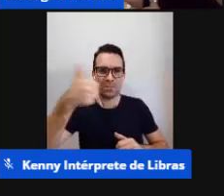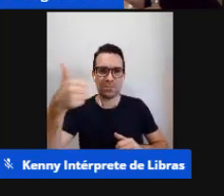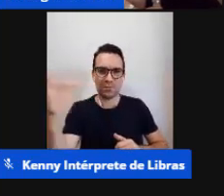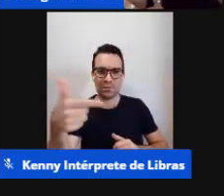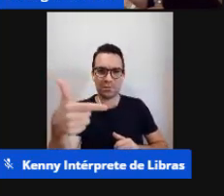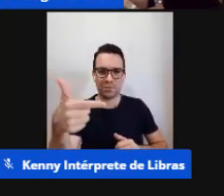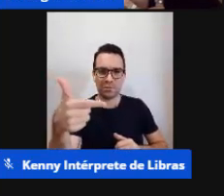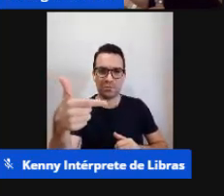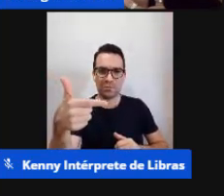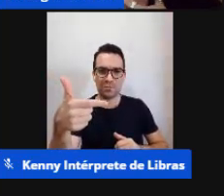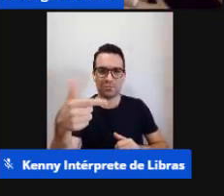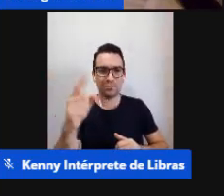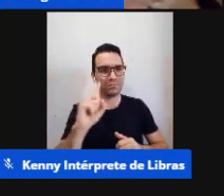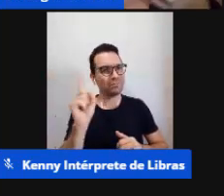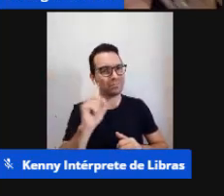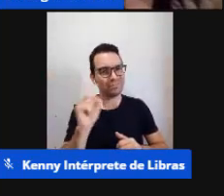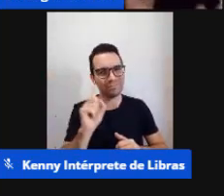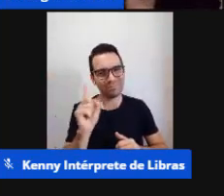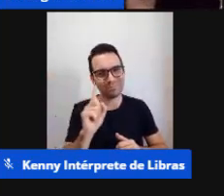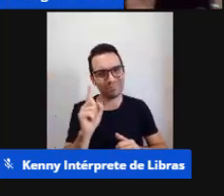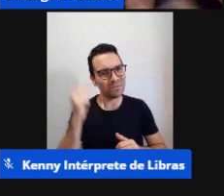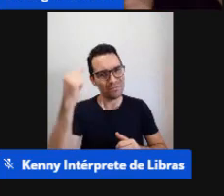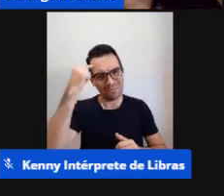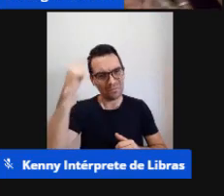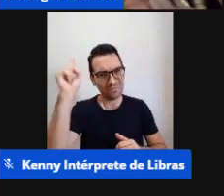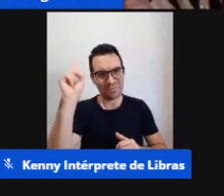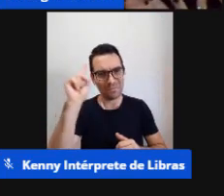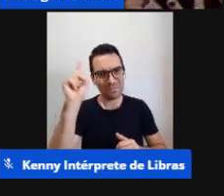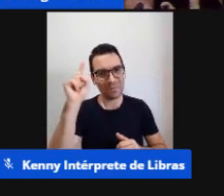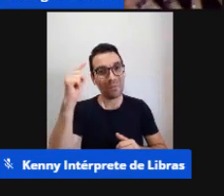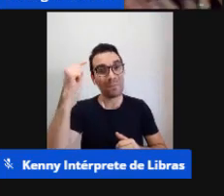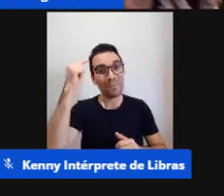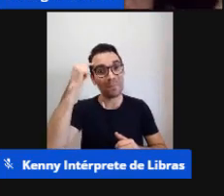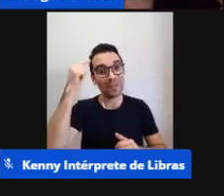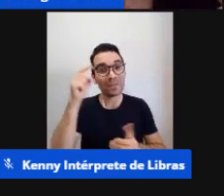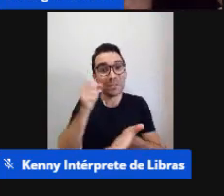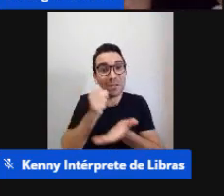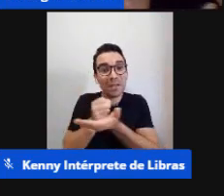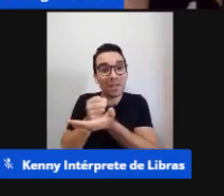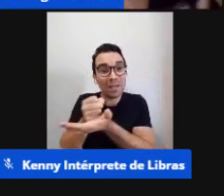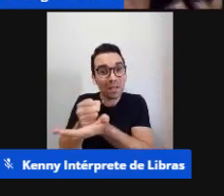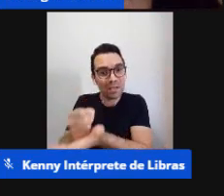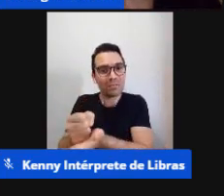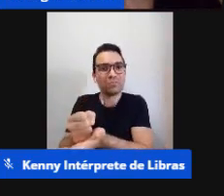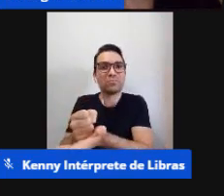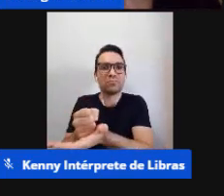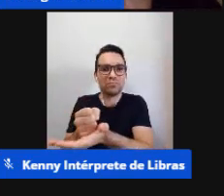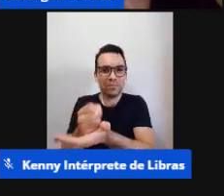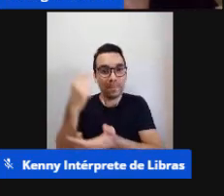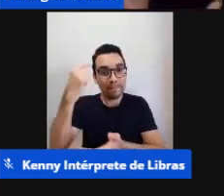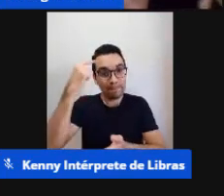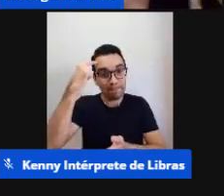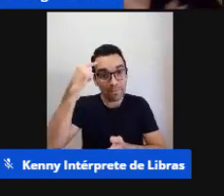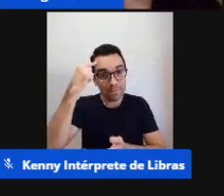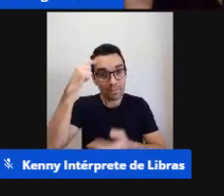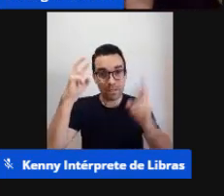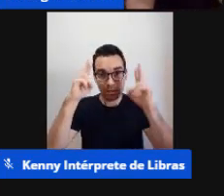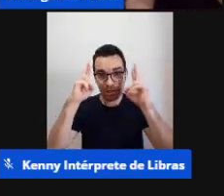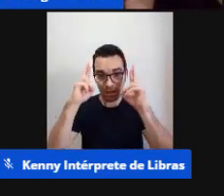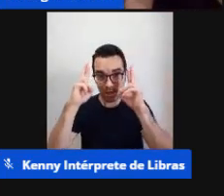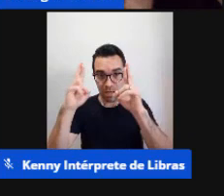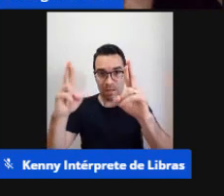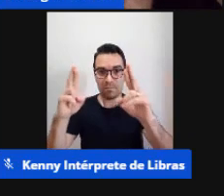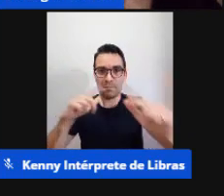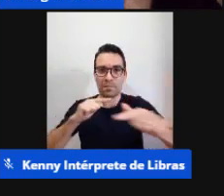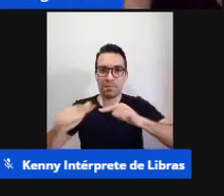aquele que está tendo dificuldade. Vamos olhar os nossos colegas, o trabalho dos nossos colegas com muito carinho, com muito respeito, porque